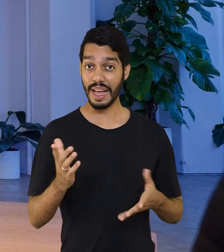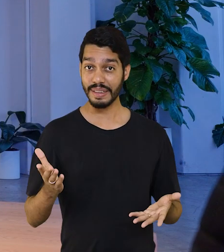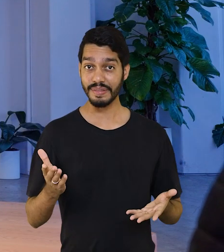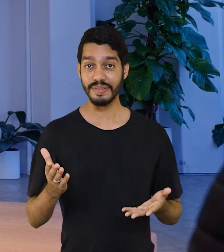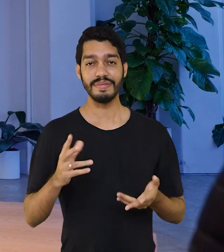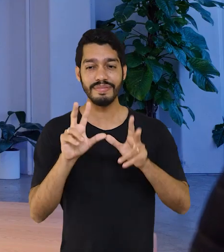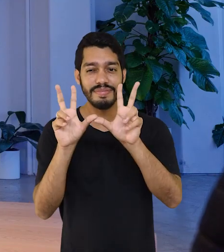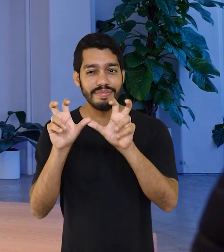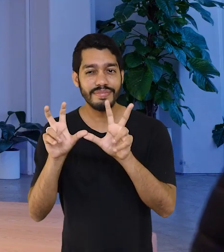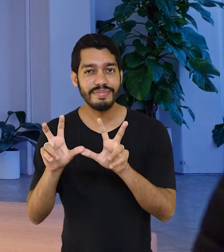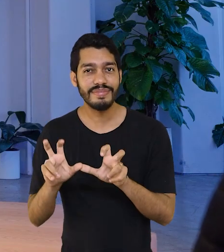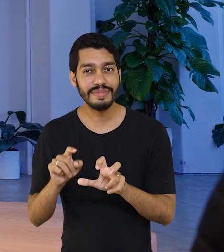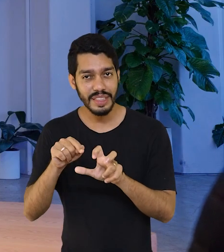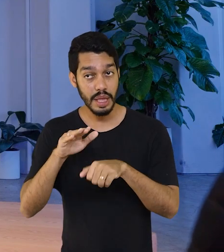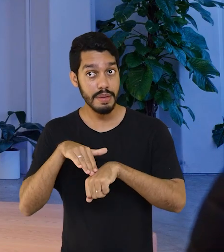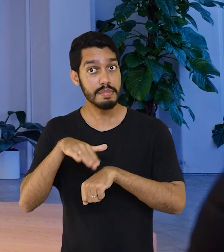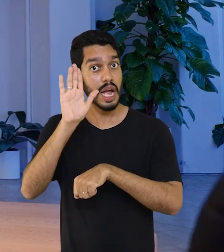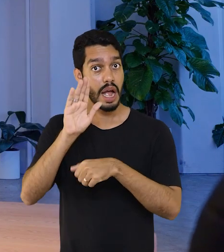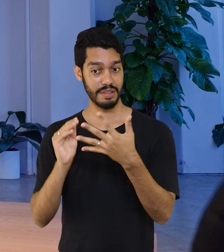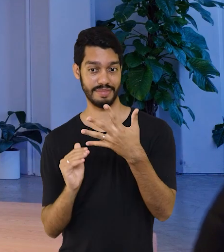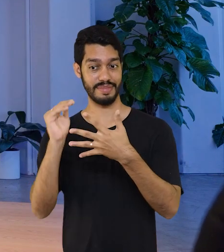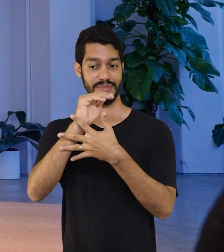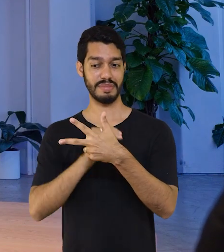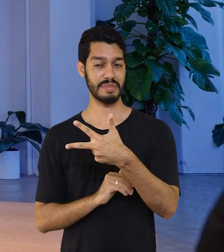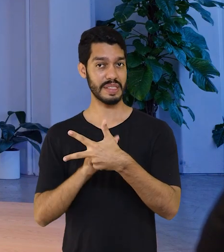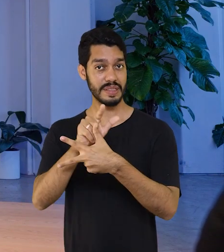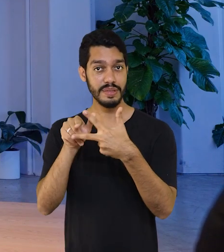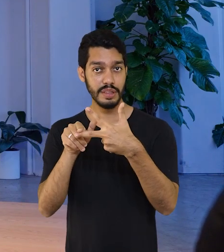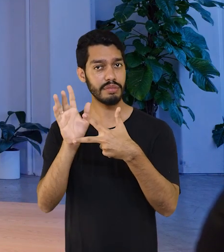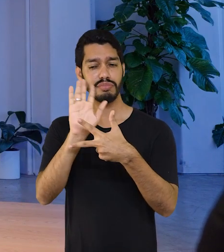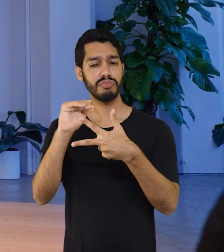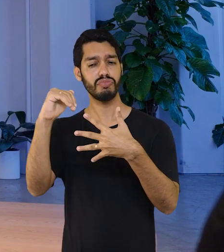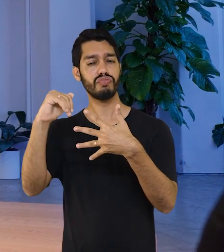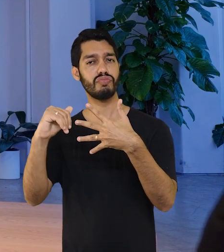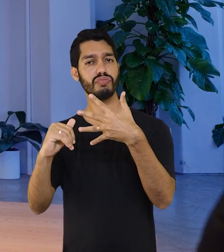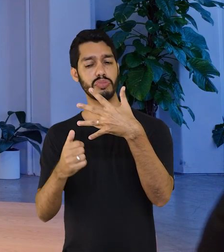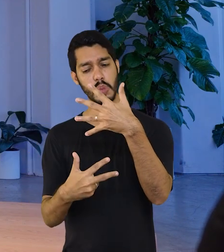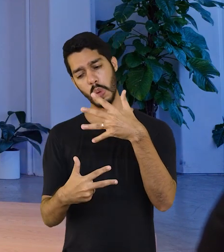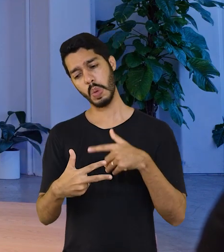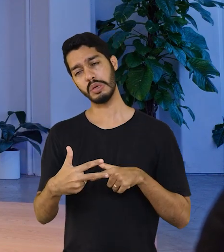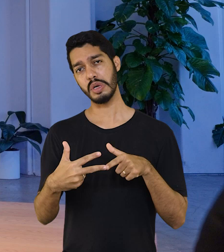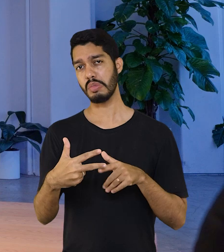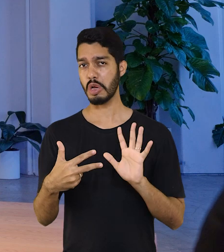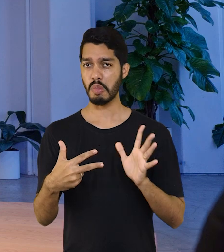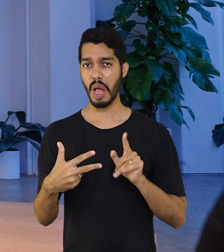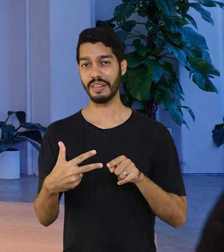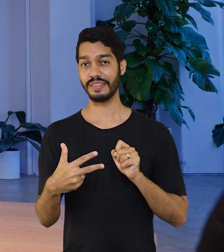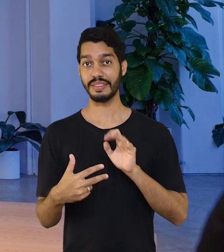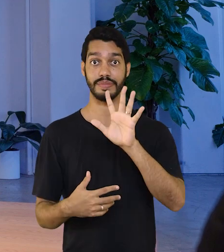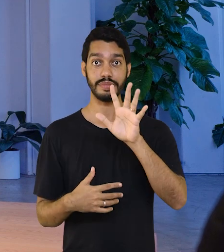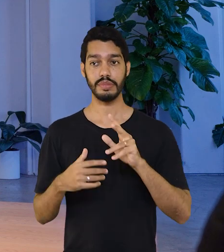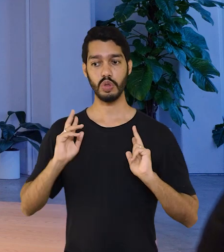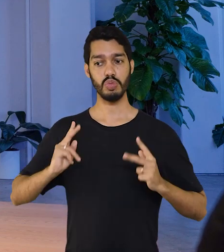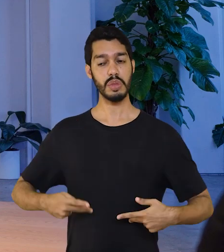isso no ranking lá de assuntos não é a maior audiência. Estava lá na posição 7, 8. Mas o olhar humano